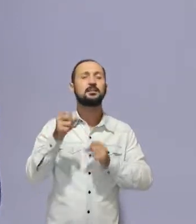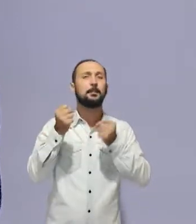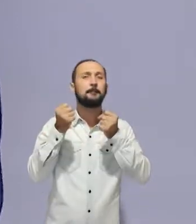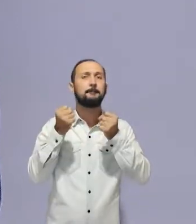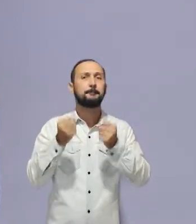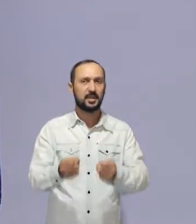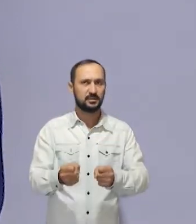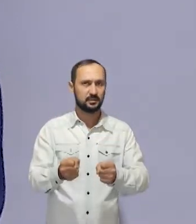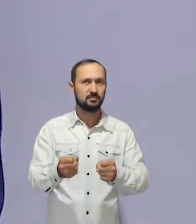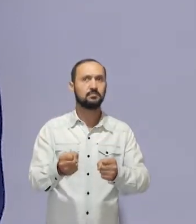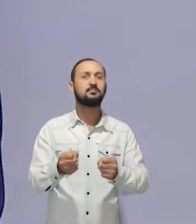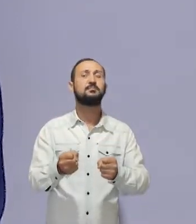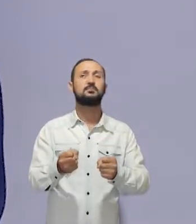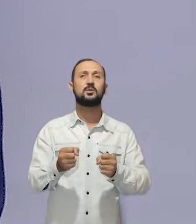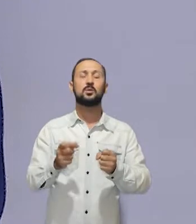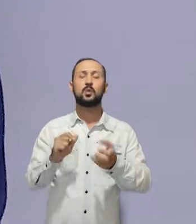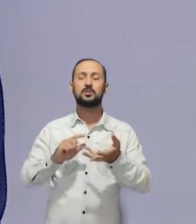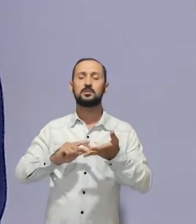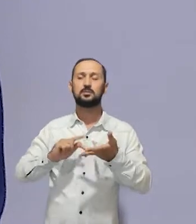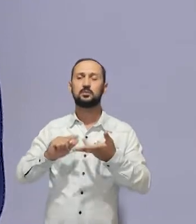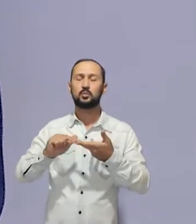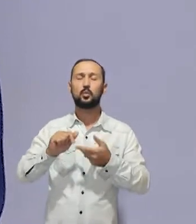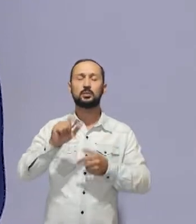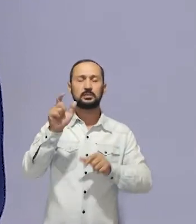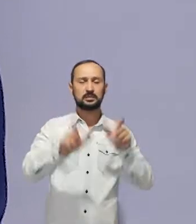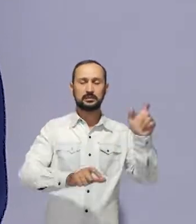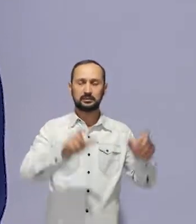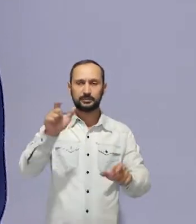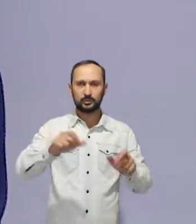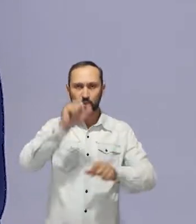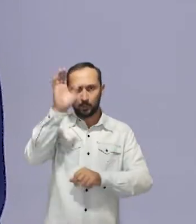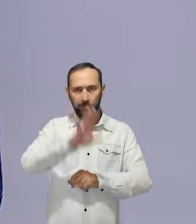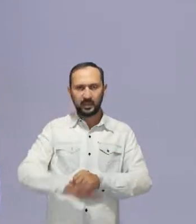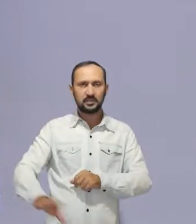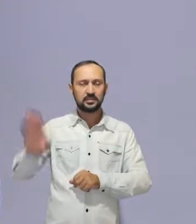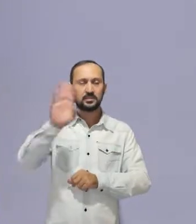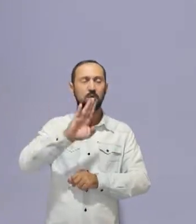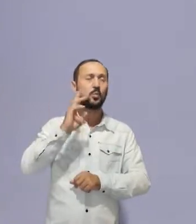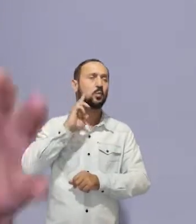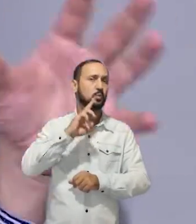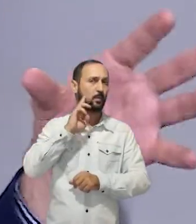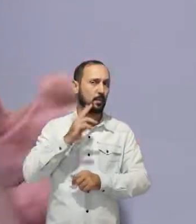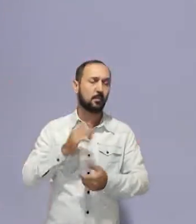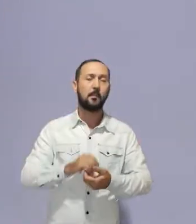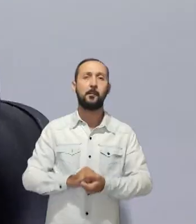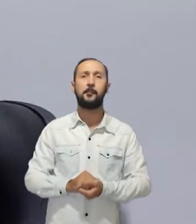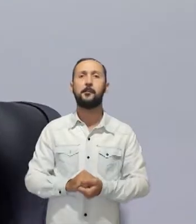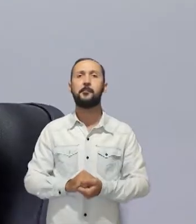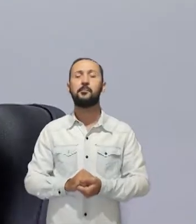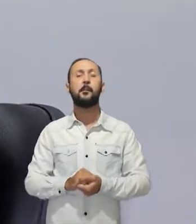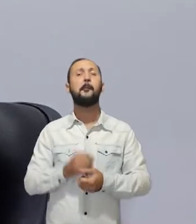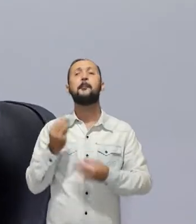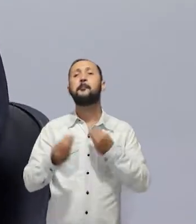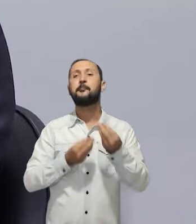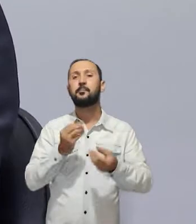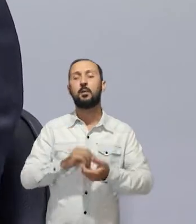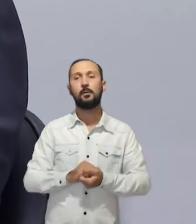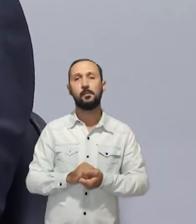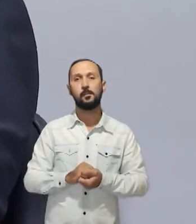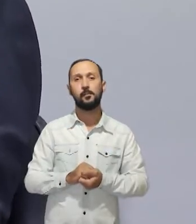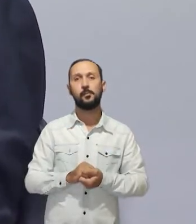contempla quase todos os brasileiros em situação economicamente ativa. Como que ela vai ficar? Veja, primeiro